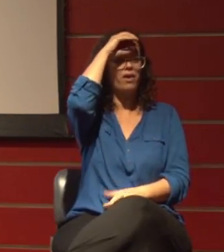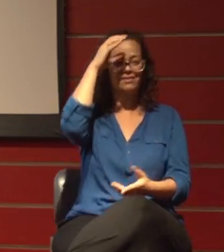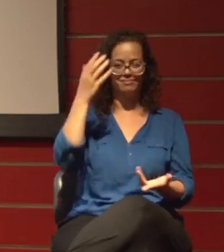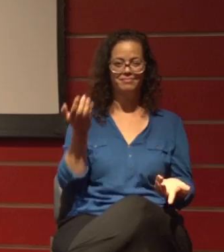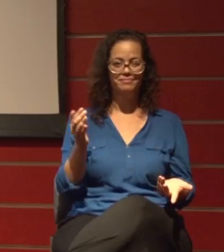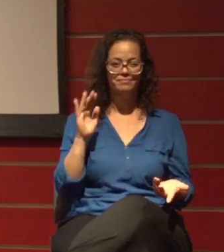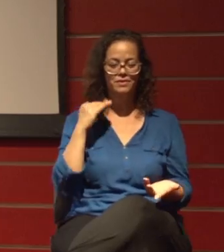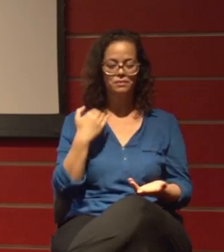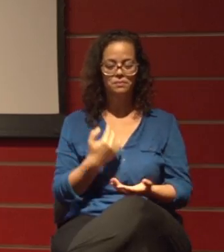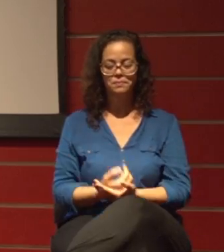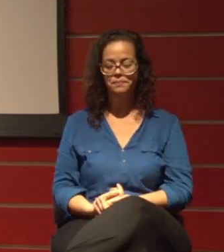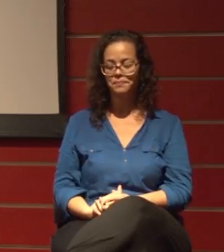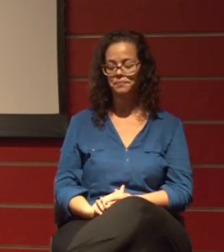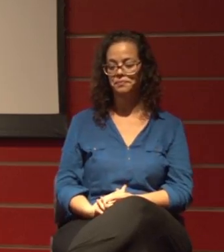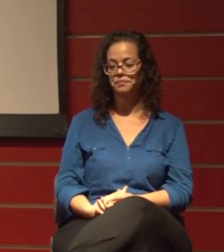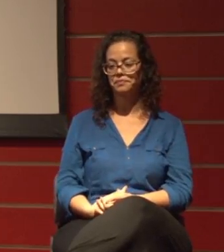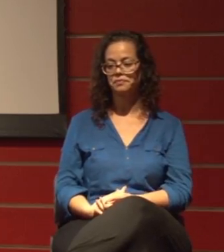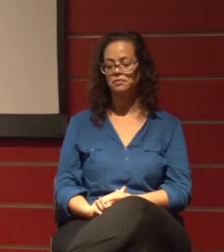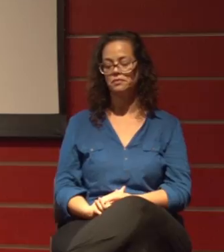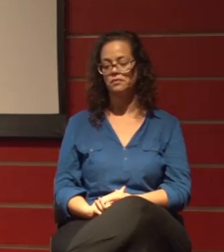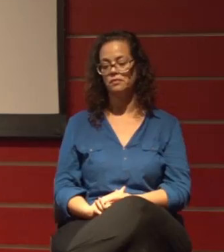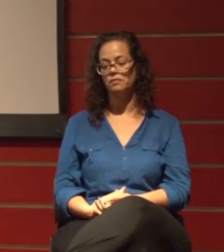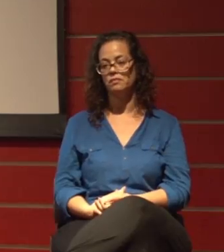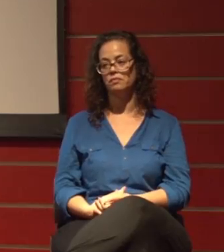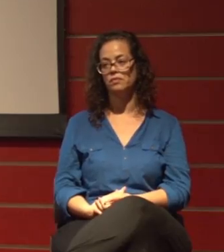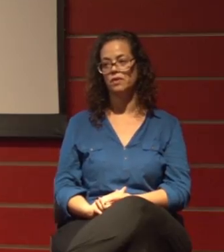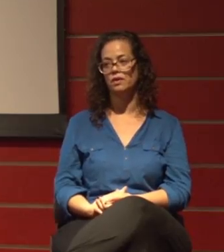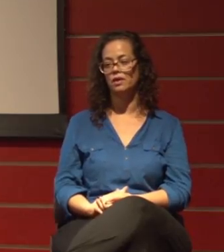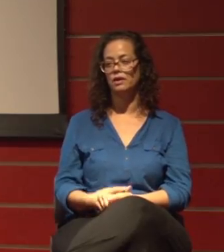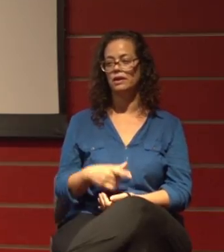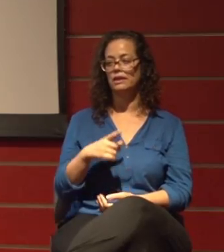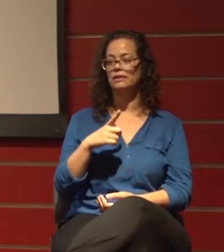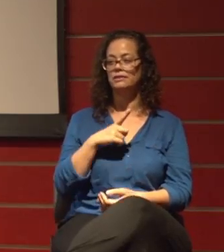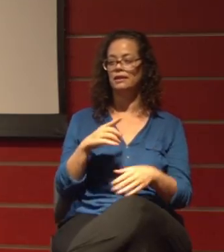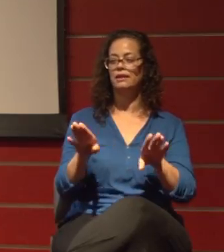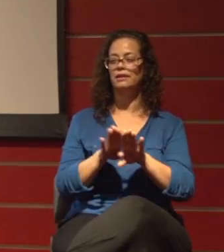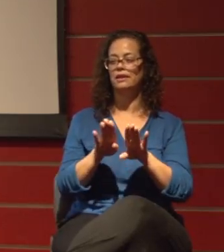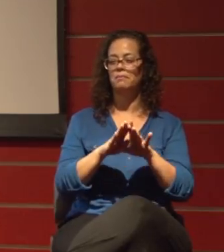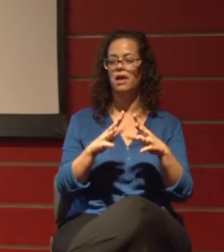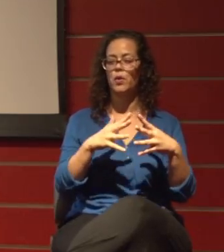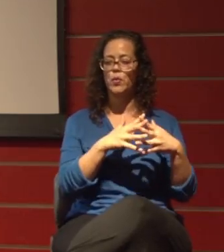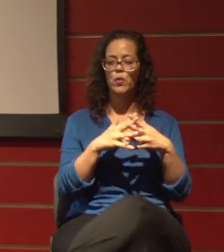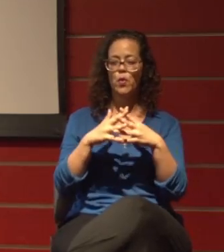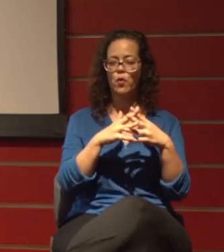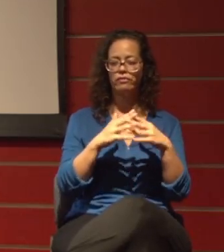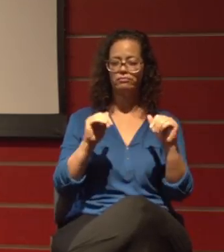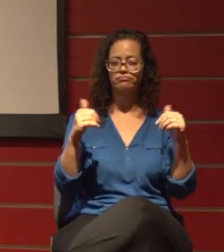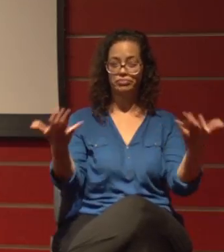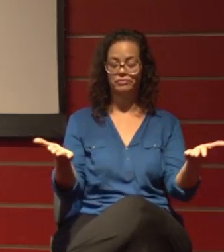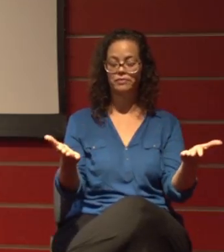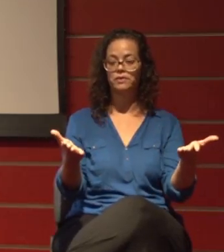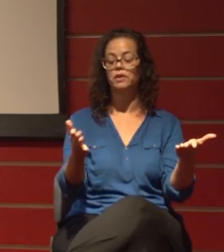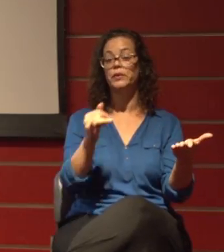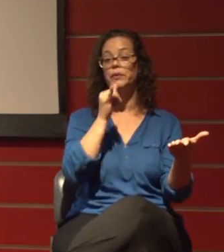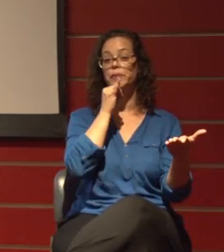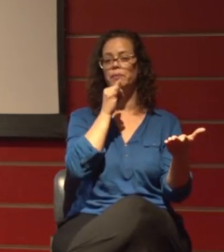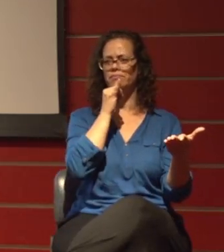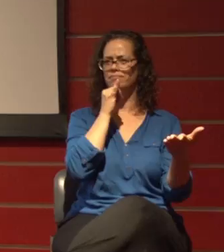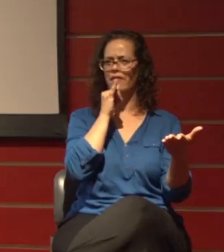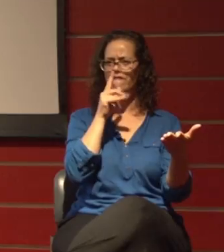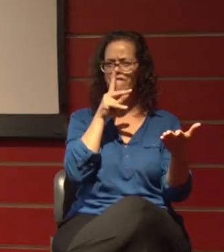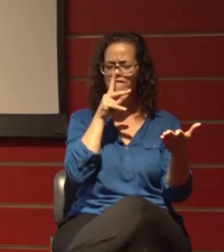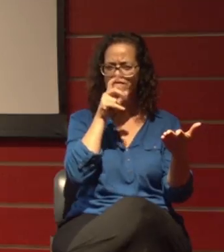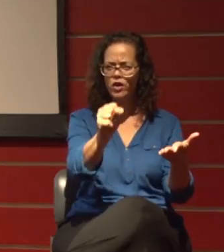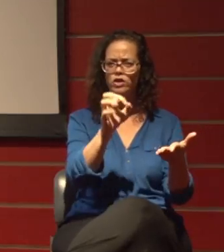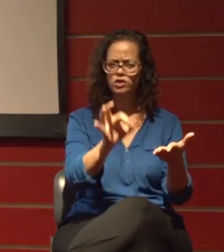né eh o conflito externo chega com força total justificando e